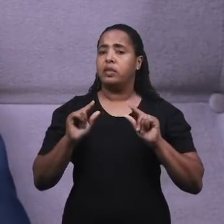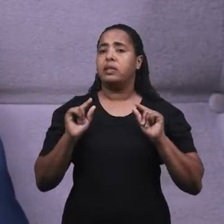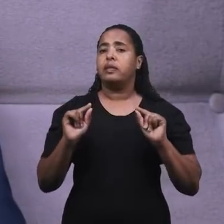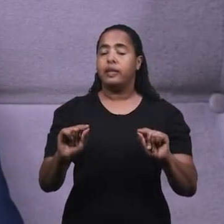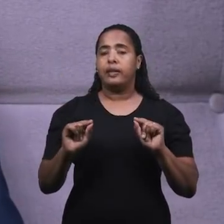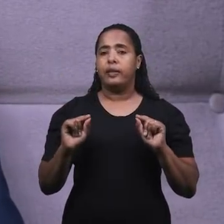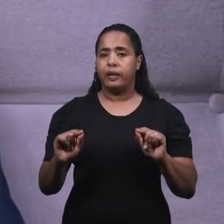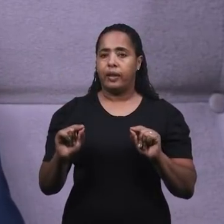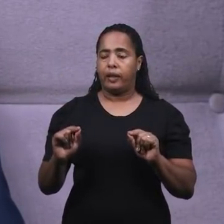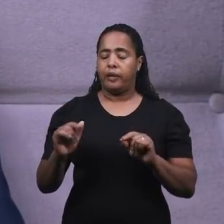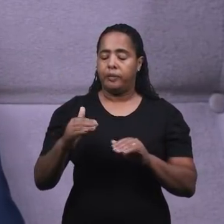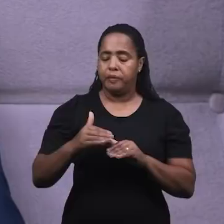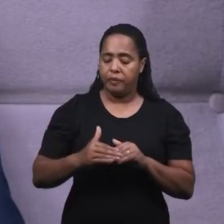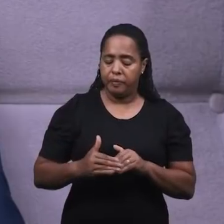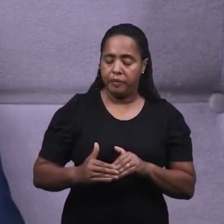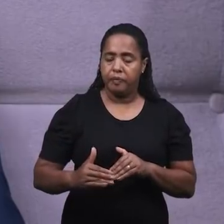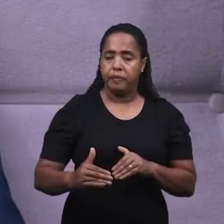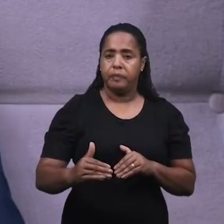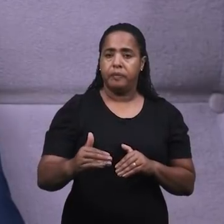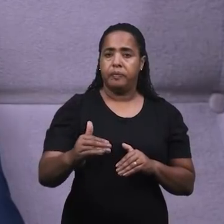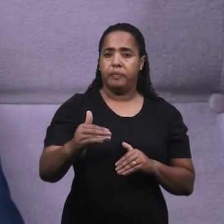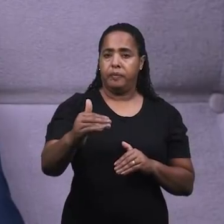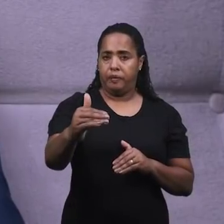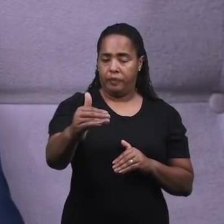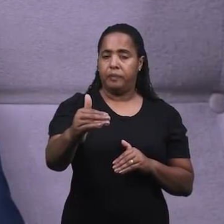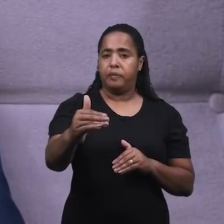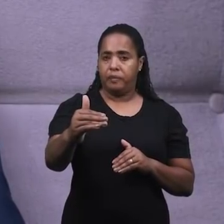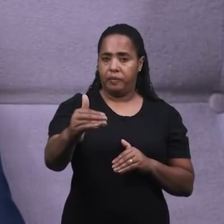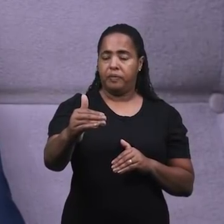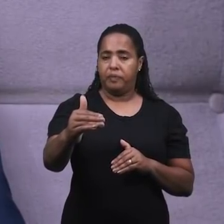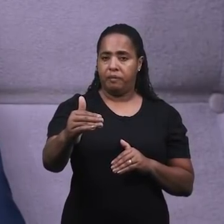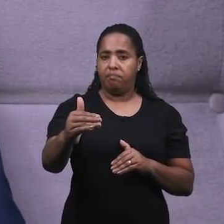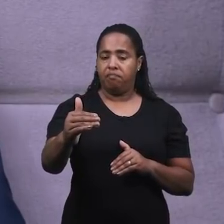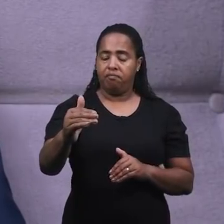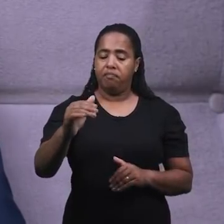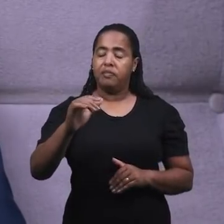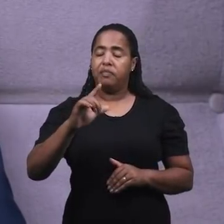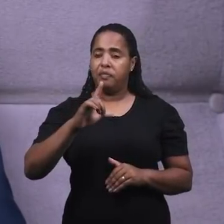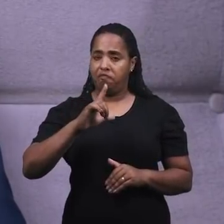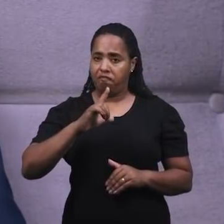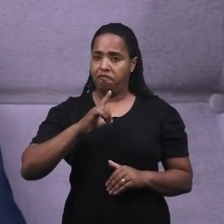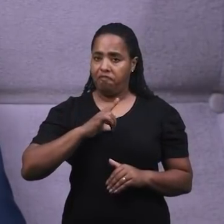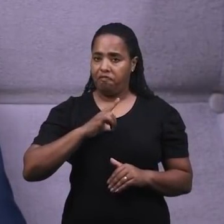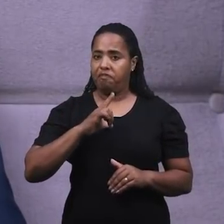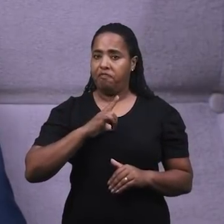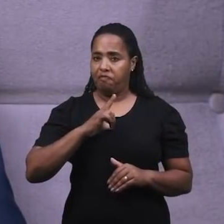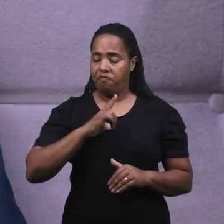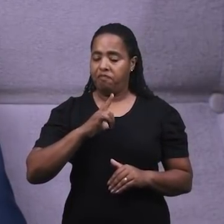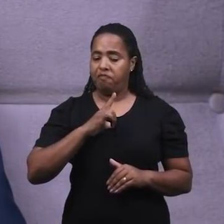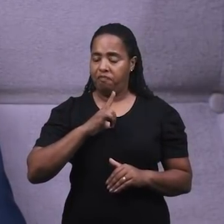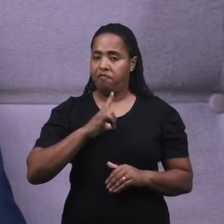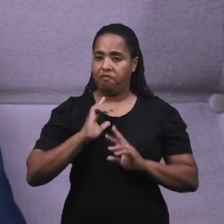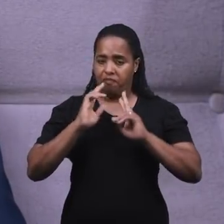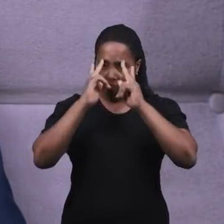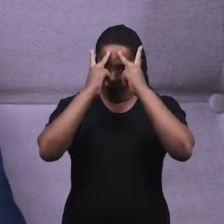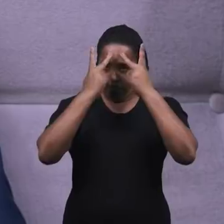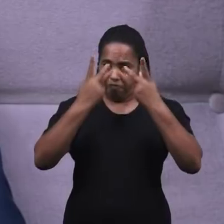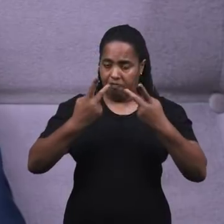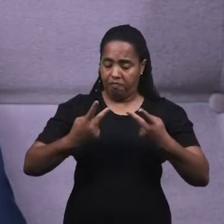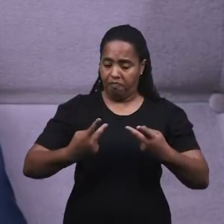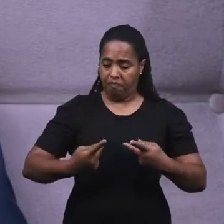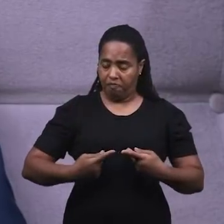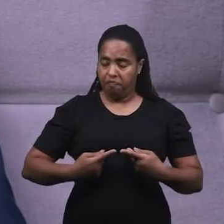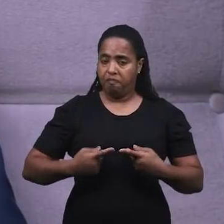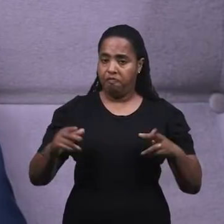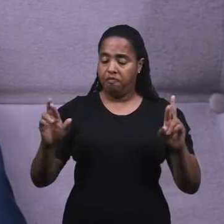a partir do que vem para o homem sobre